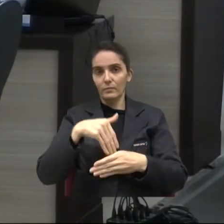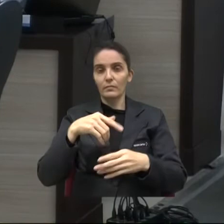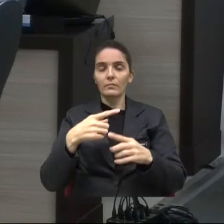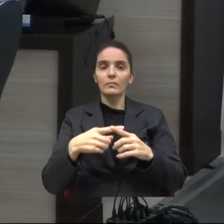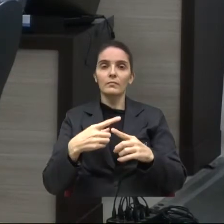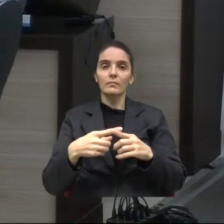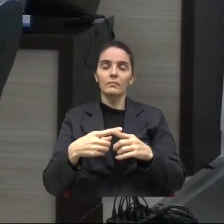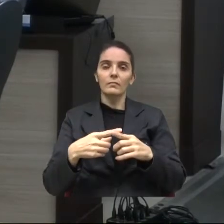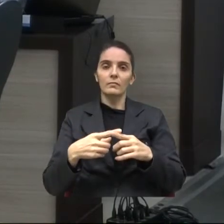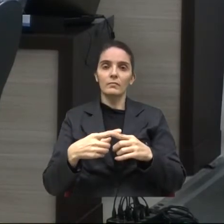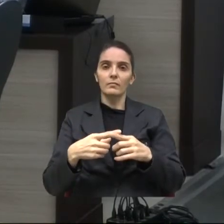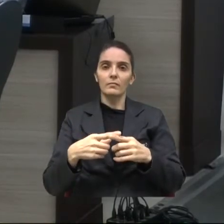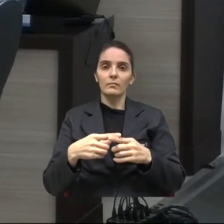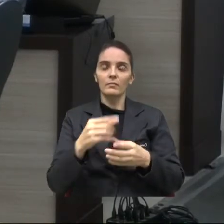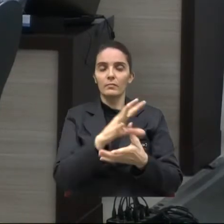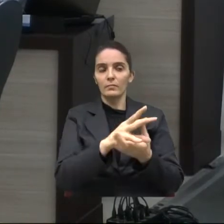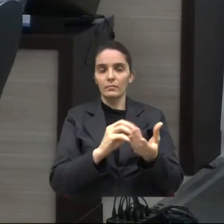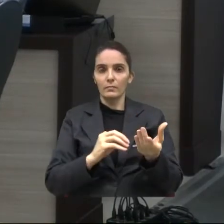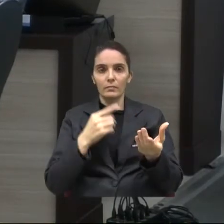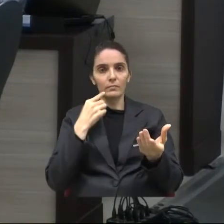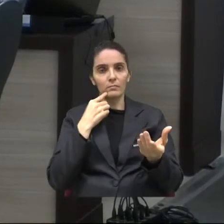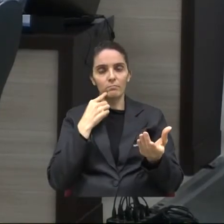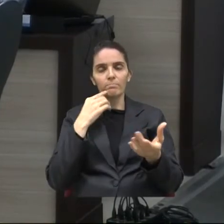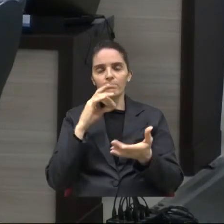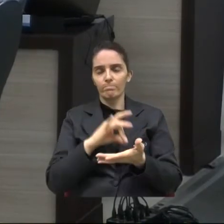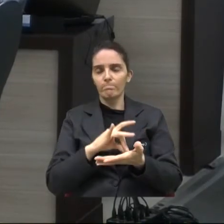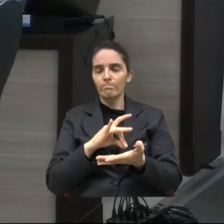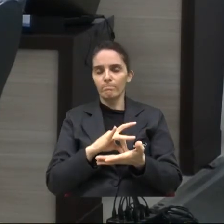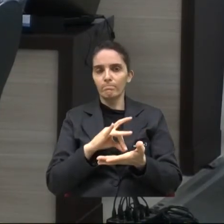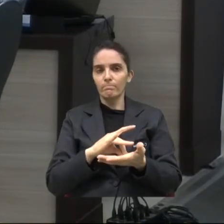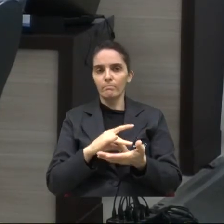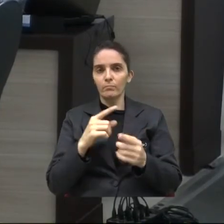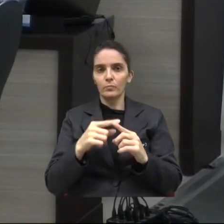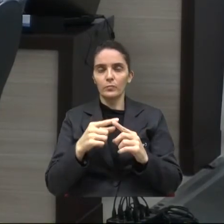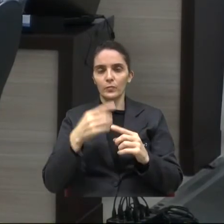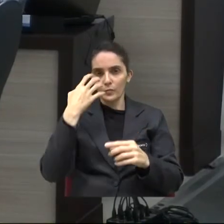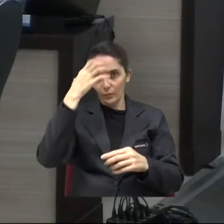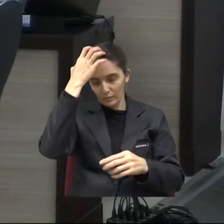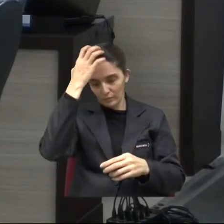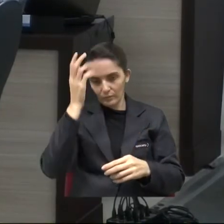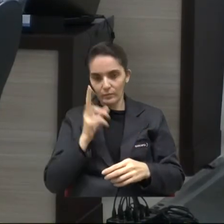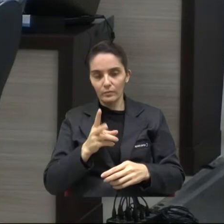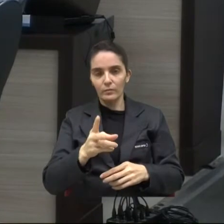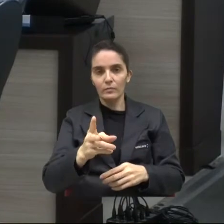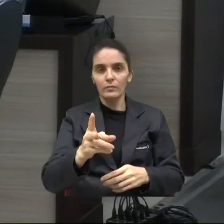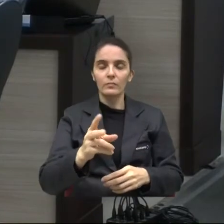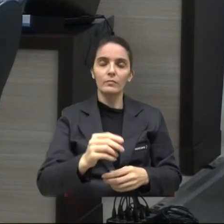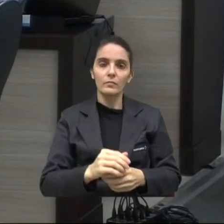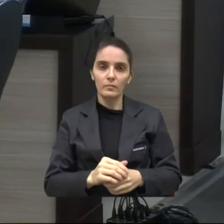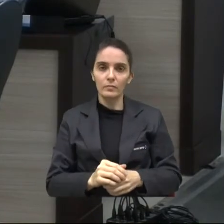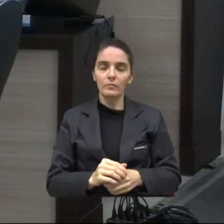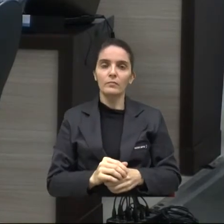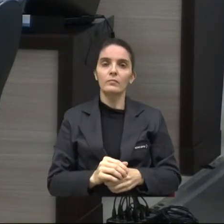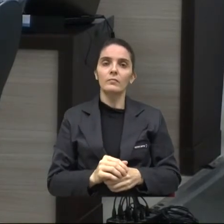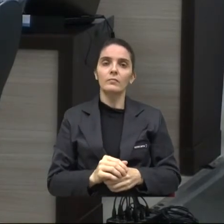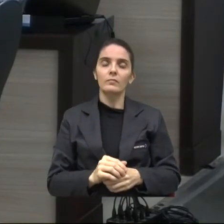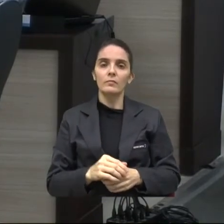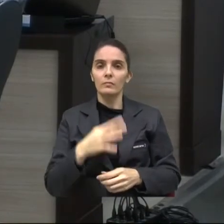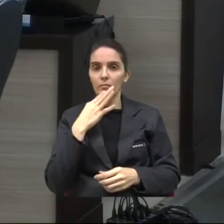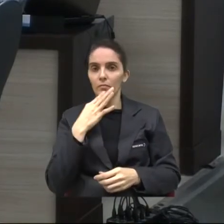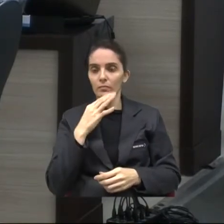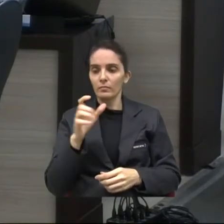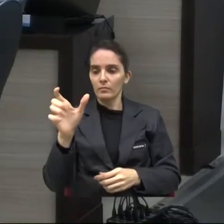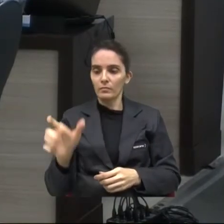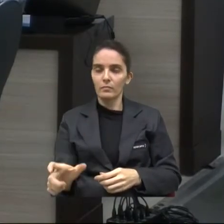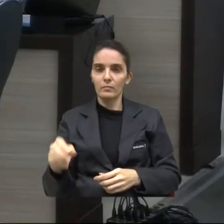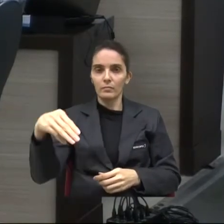faço das palavras do Cleito aí 100% verdadeiras, porque eu sempre acompanhei o Márcio, mas